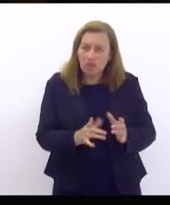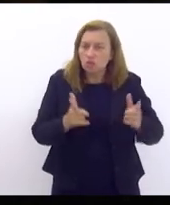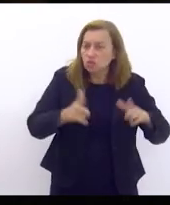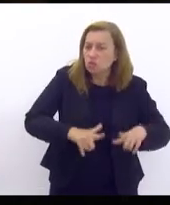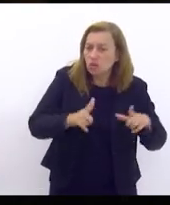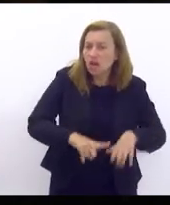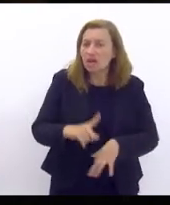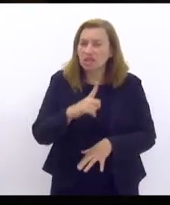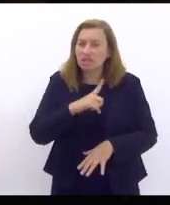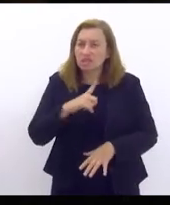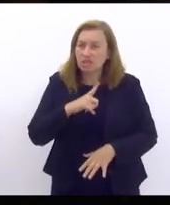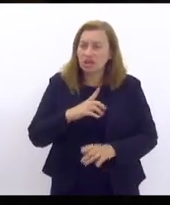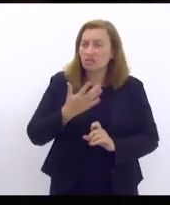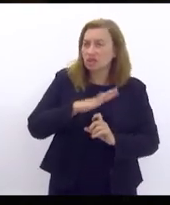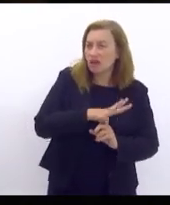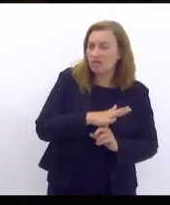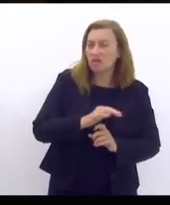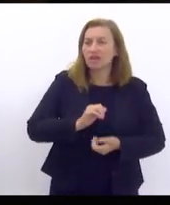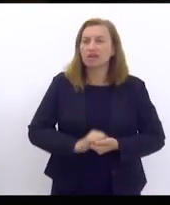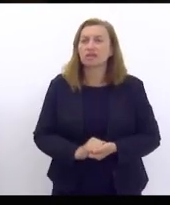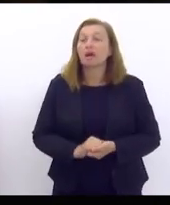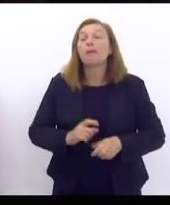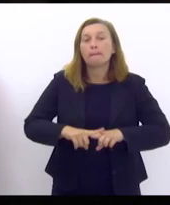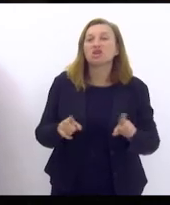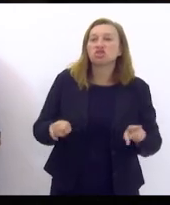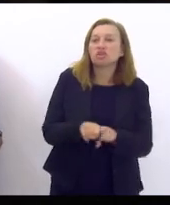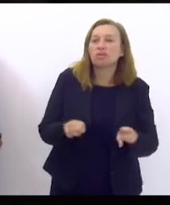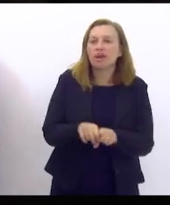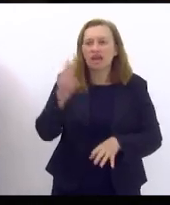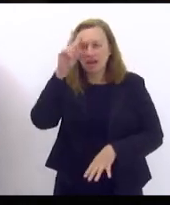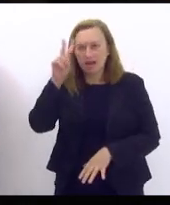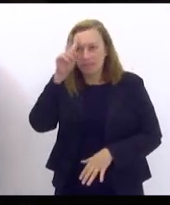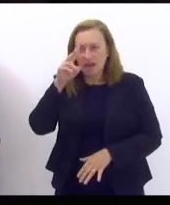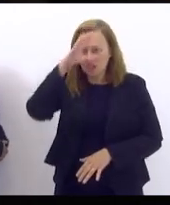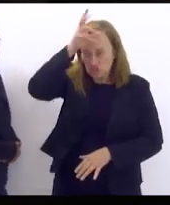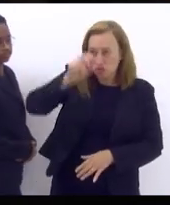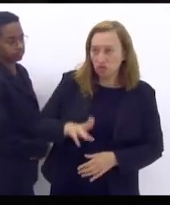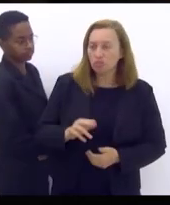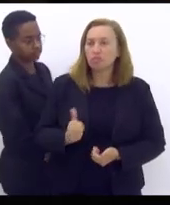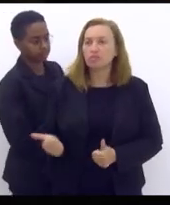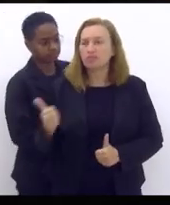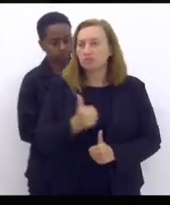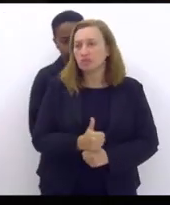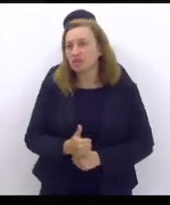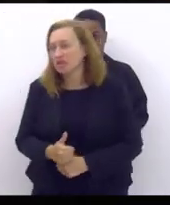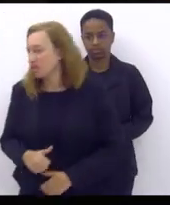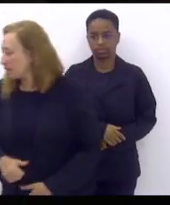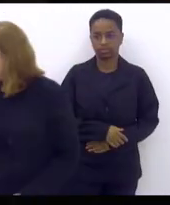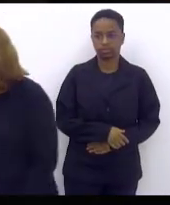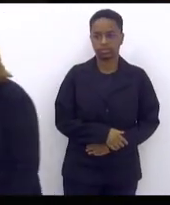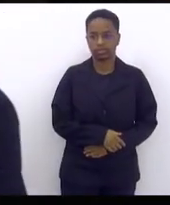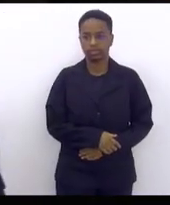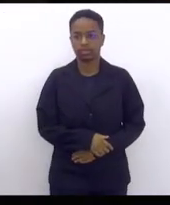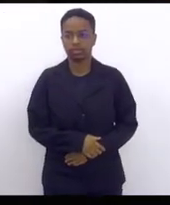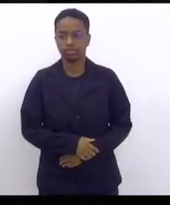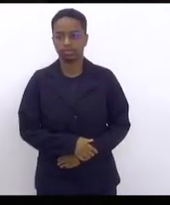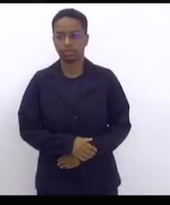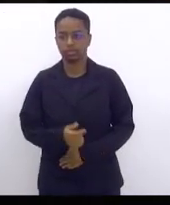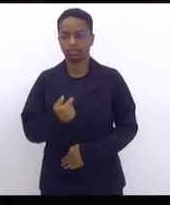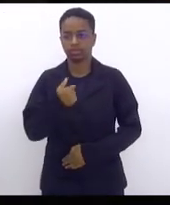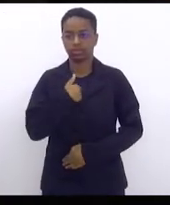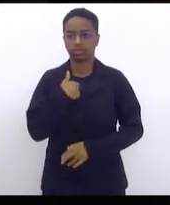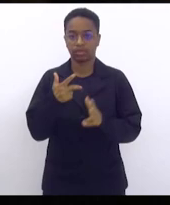que tem na Feira de São Cristóvão, mas também lembrar, tia Ju, eu vejo aqui a zambuja,